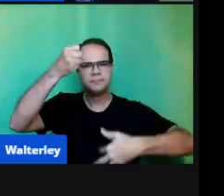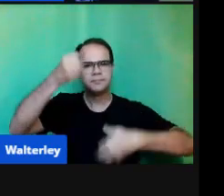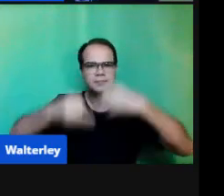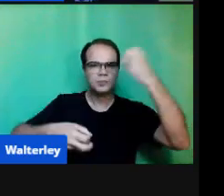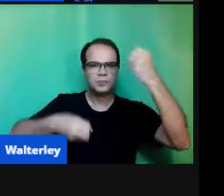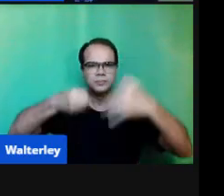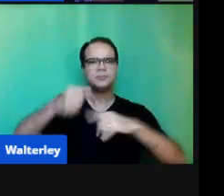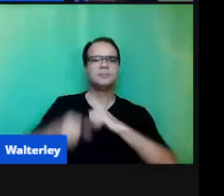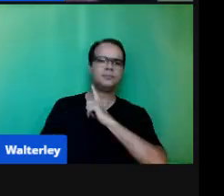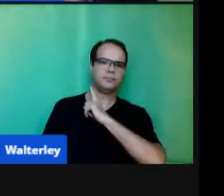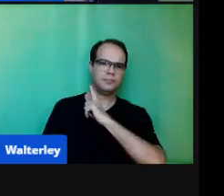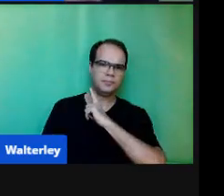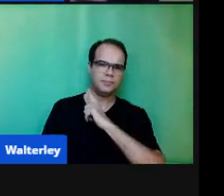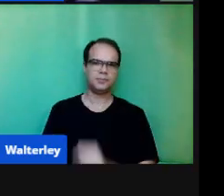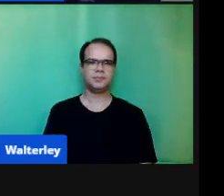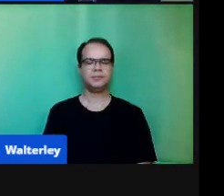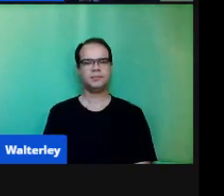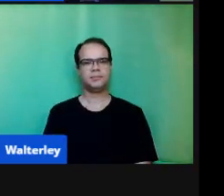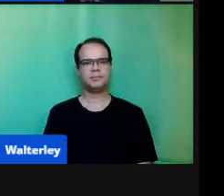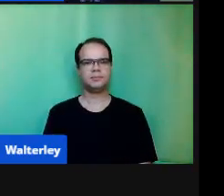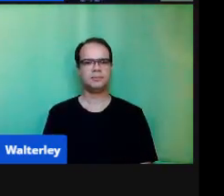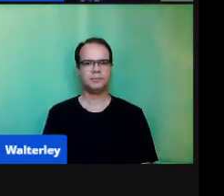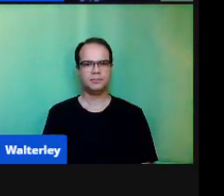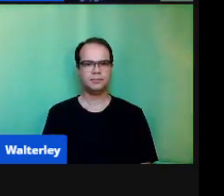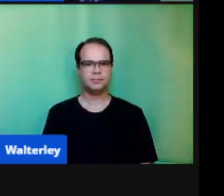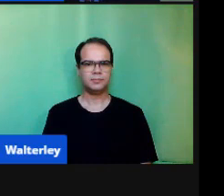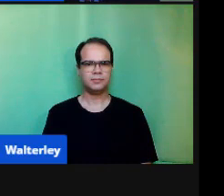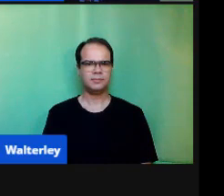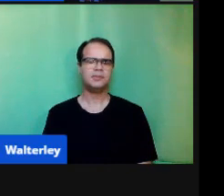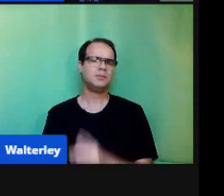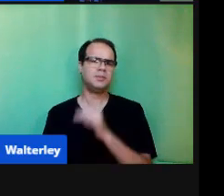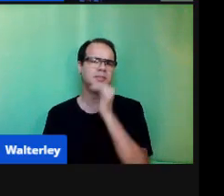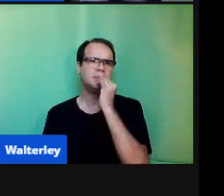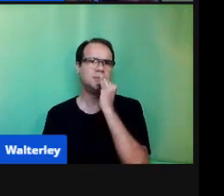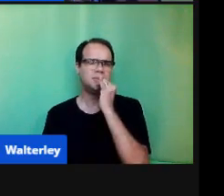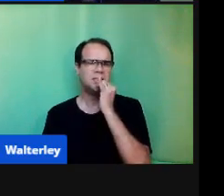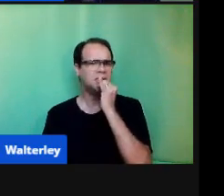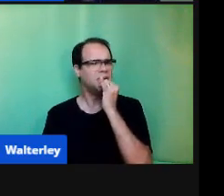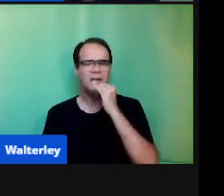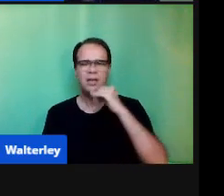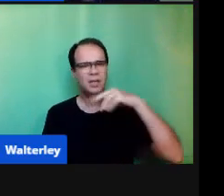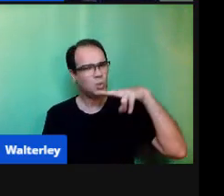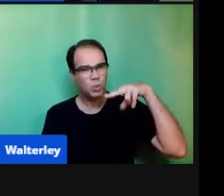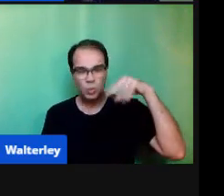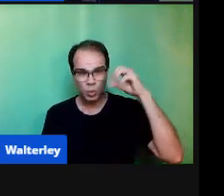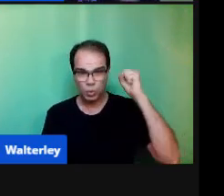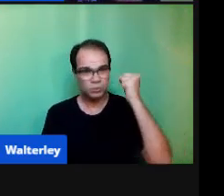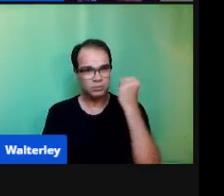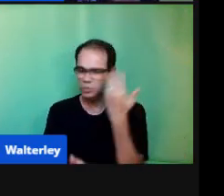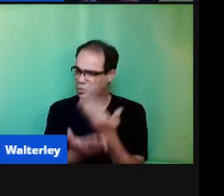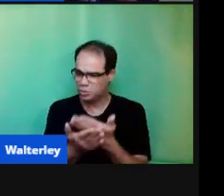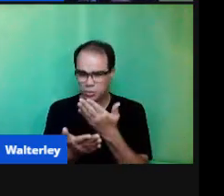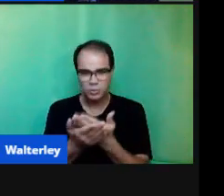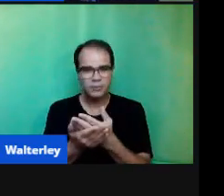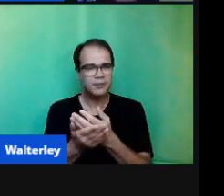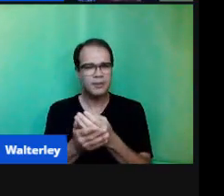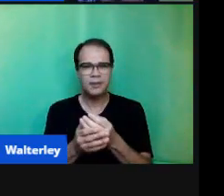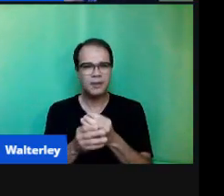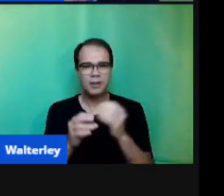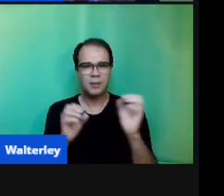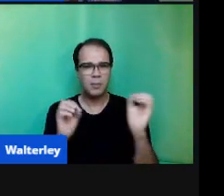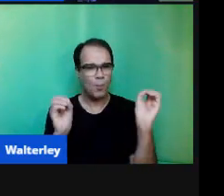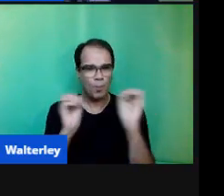interessante para mostrar que até quem nunca trabalhou com audiovisual, quem nunca estudou com o